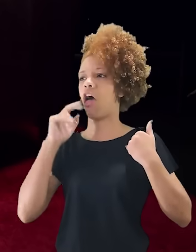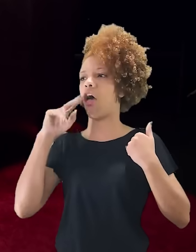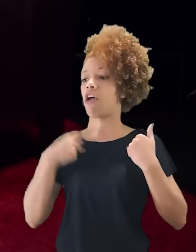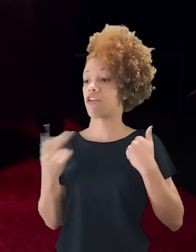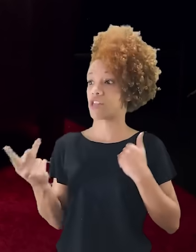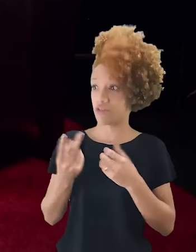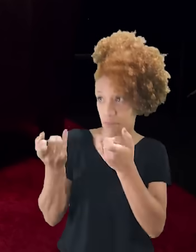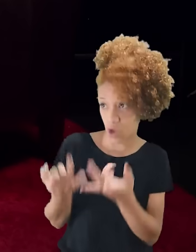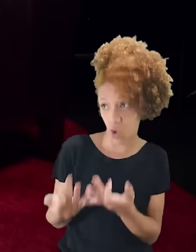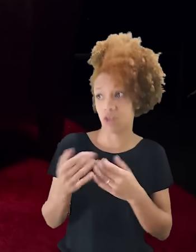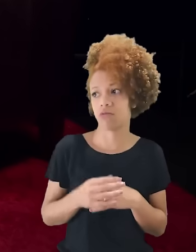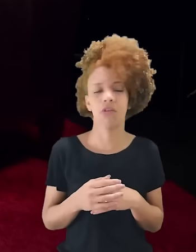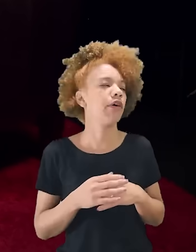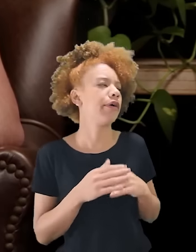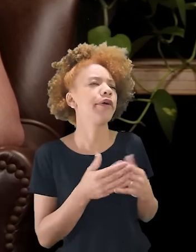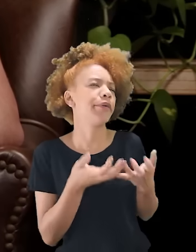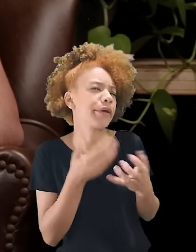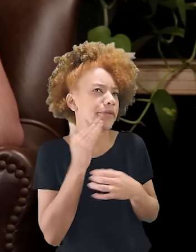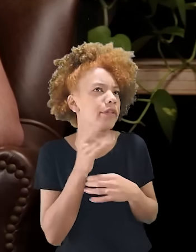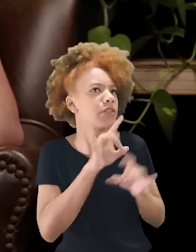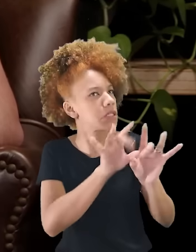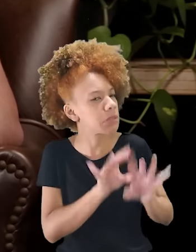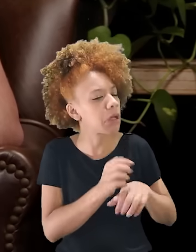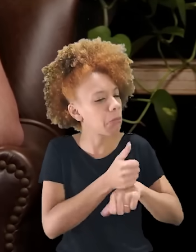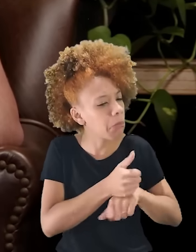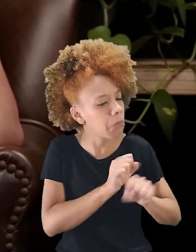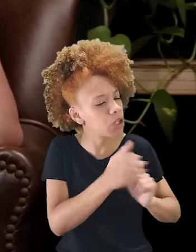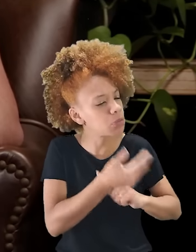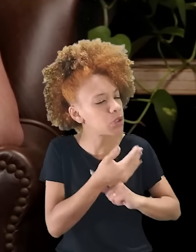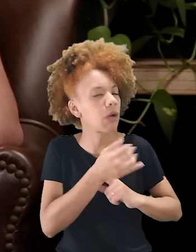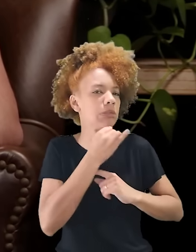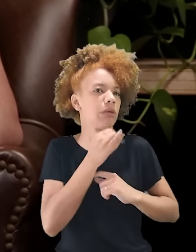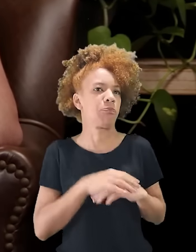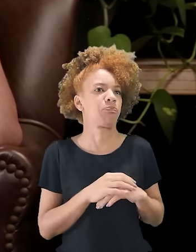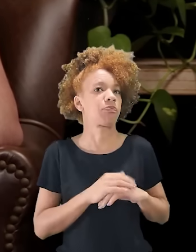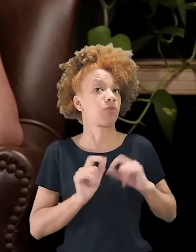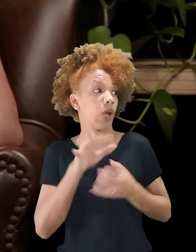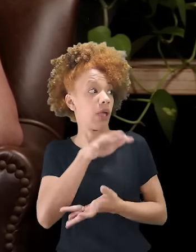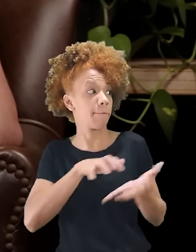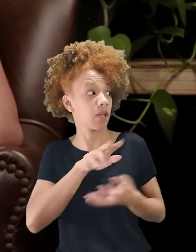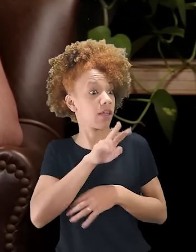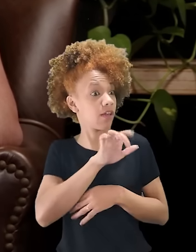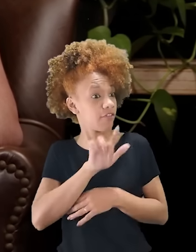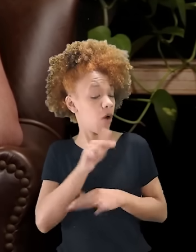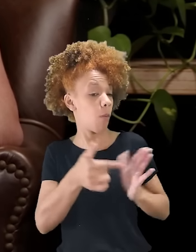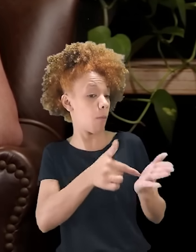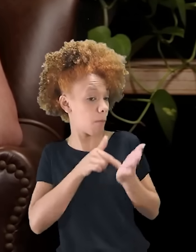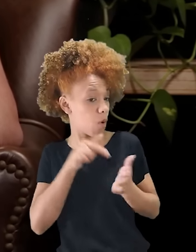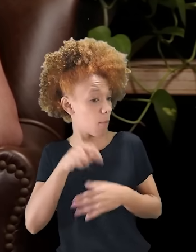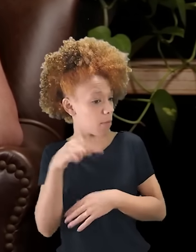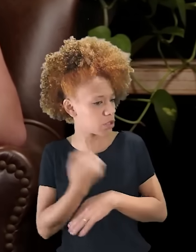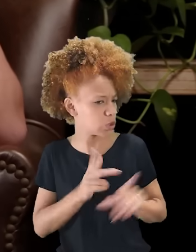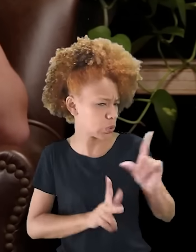antes e mas isso que eu queria entender porque você é muito especialista nesse assunto você pode me ajudar que é o seguinte uma das polêmicas que a Val trouxe para cá foi